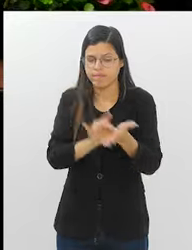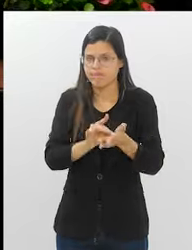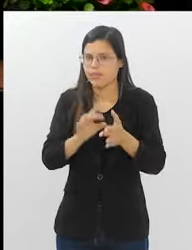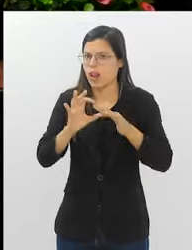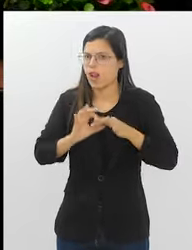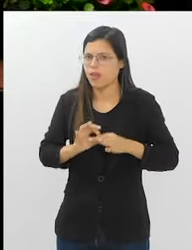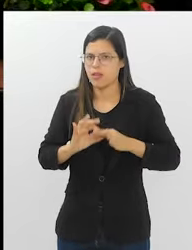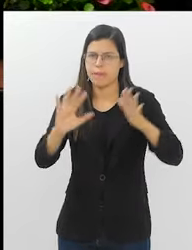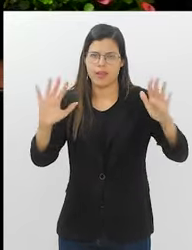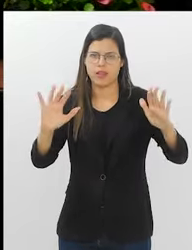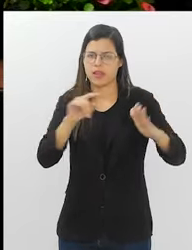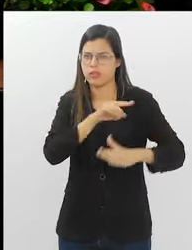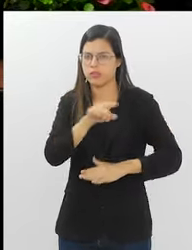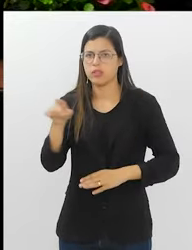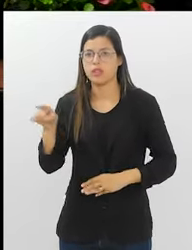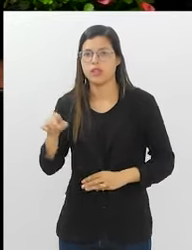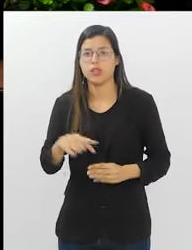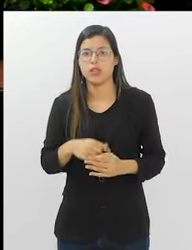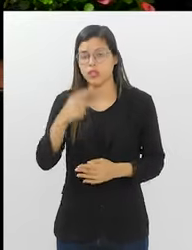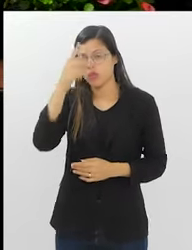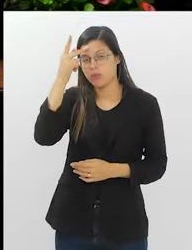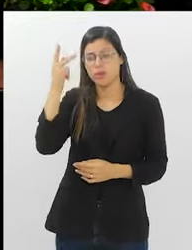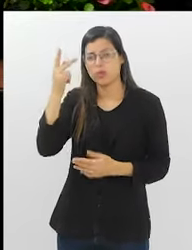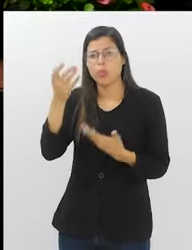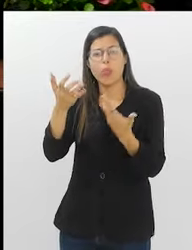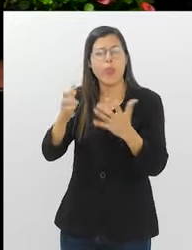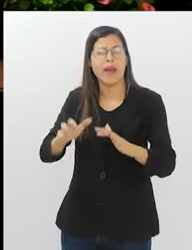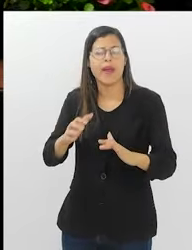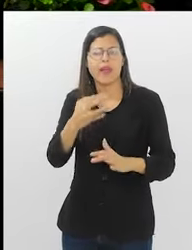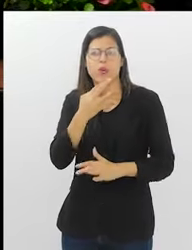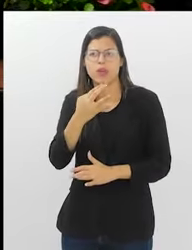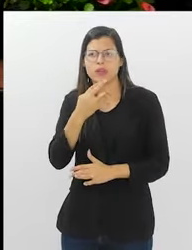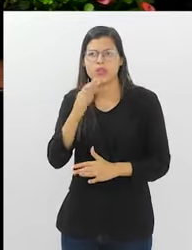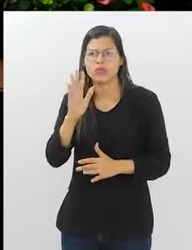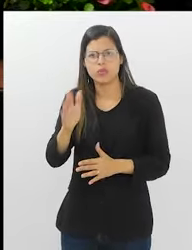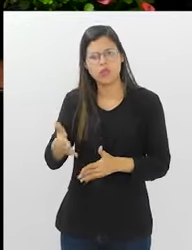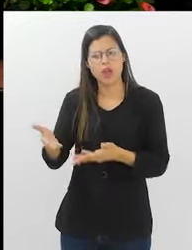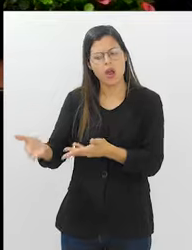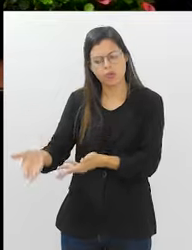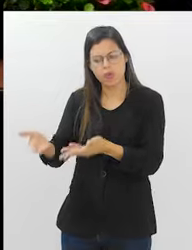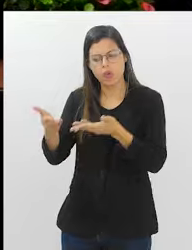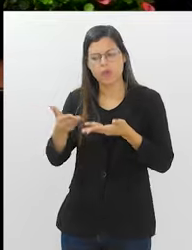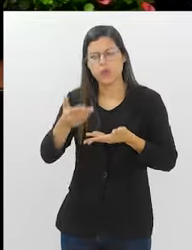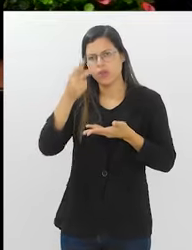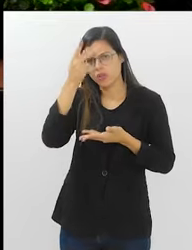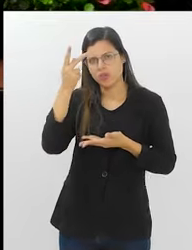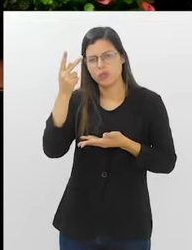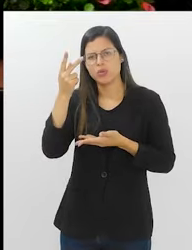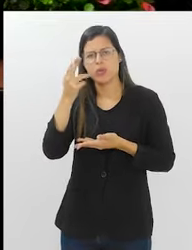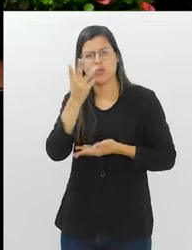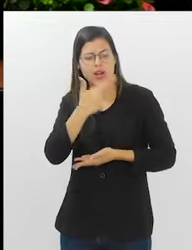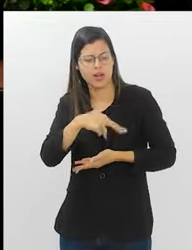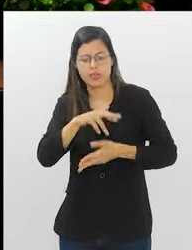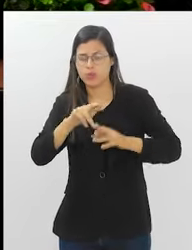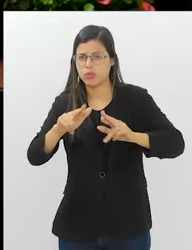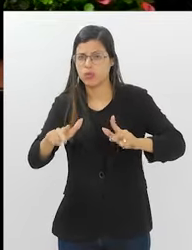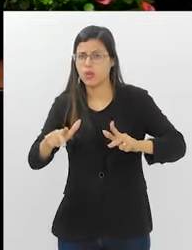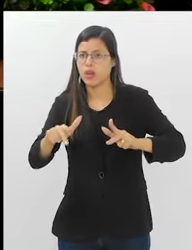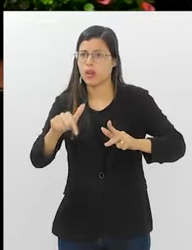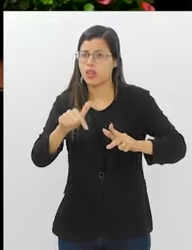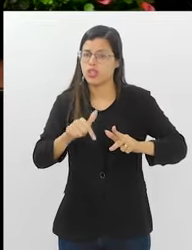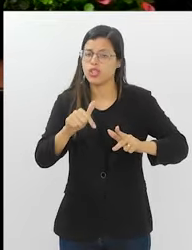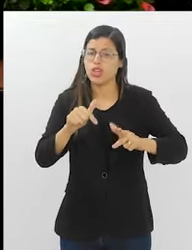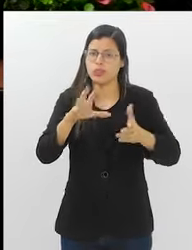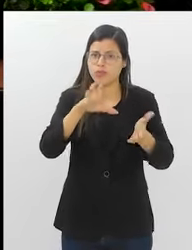não procuram conhecer. Eu já convidei várias pessoas de religiões diferentes a irem ao centro espírita. Porque no centro espírita a gente